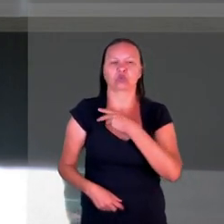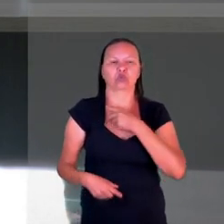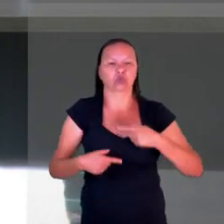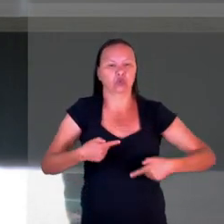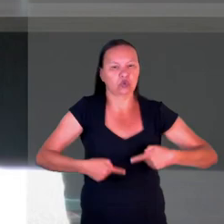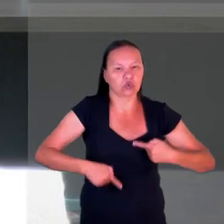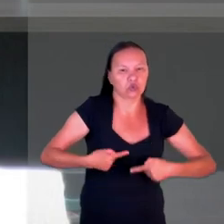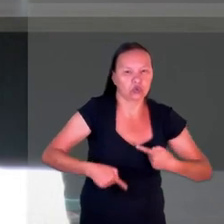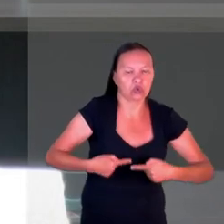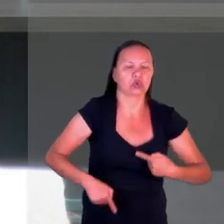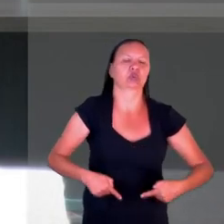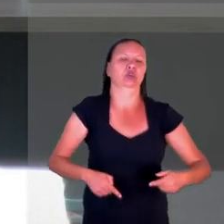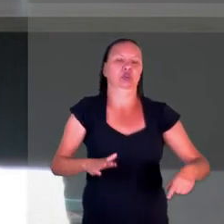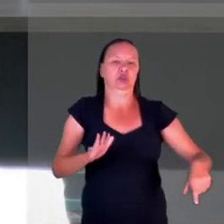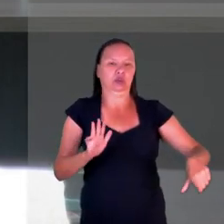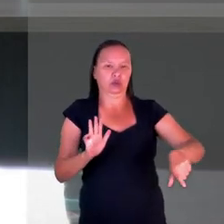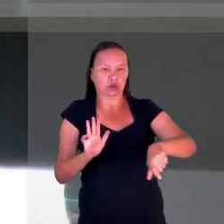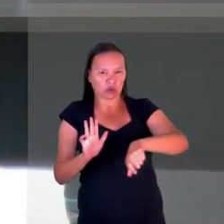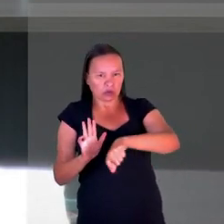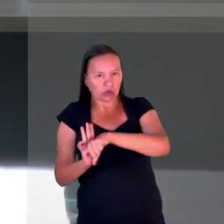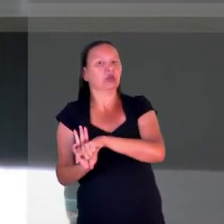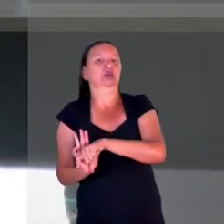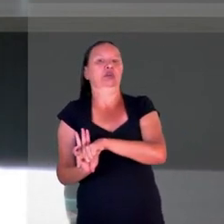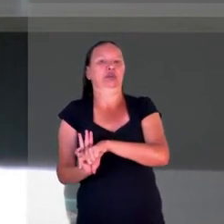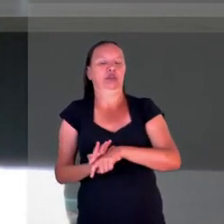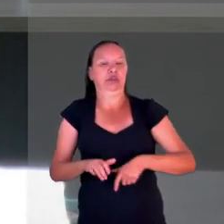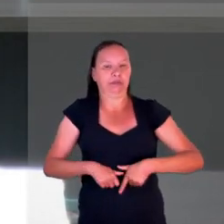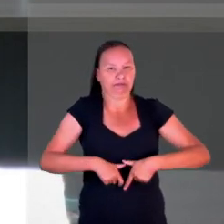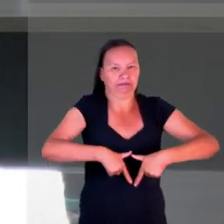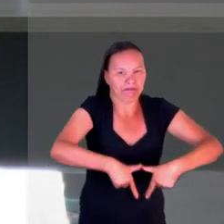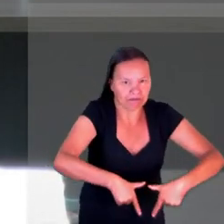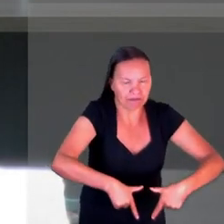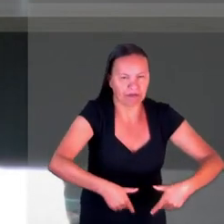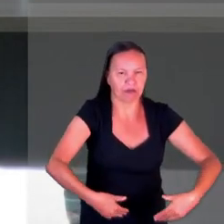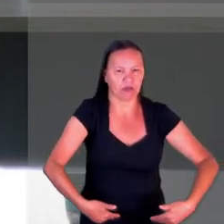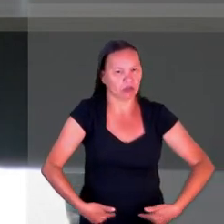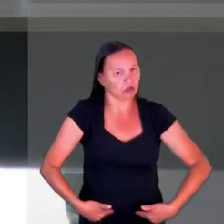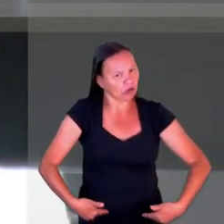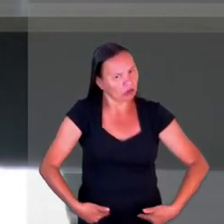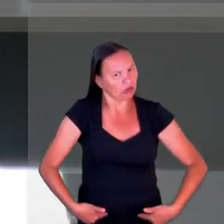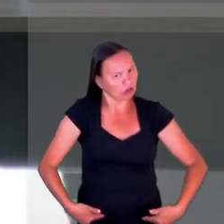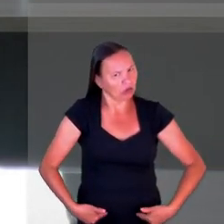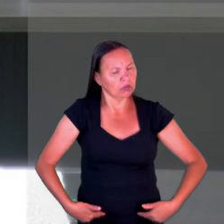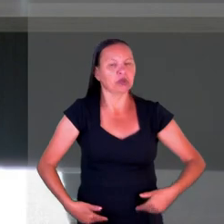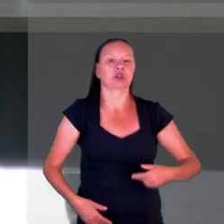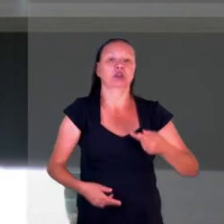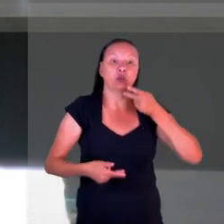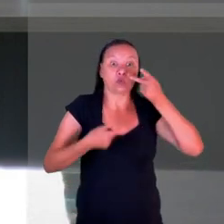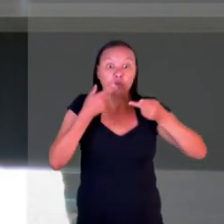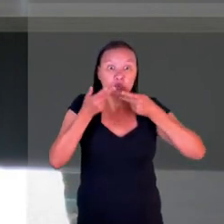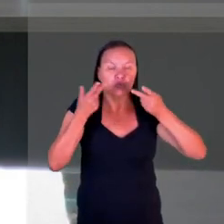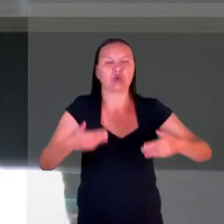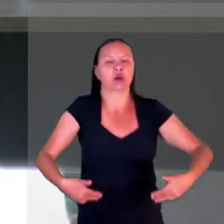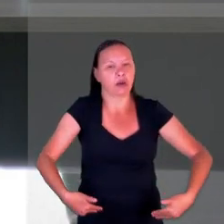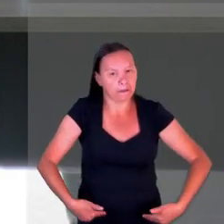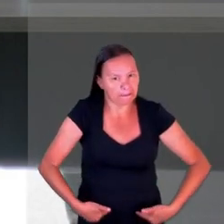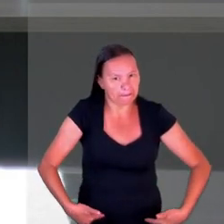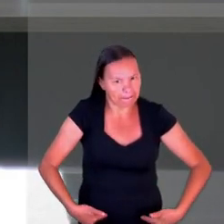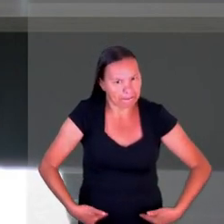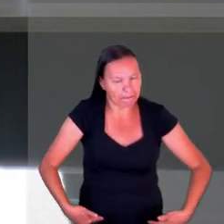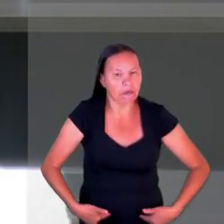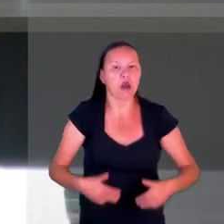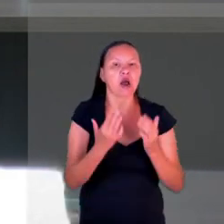alimentar de enfrentamento da Fome em primeiro lugar como nós já dissemos a fome se combate